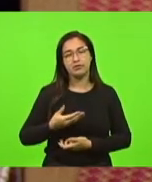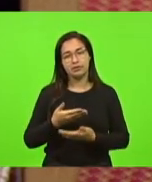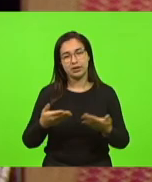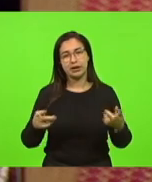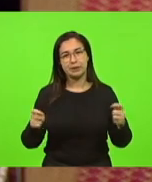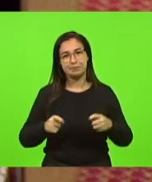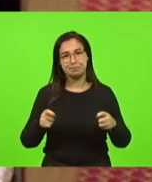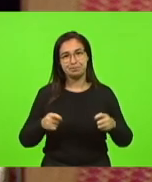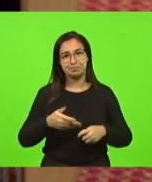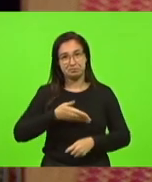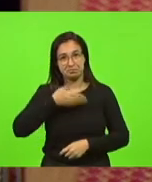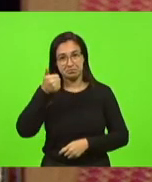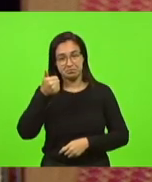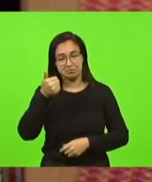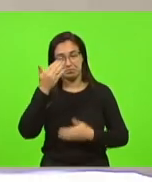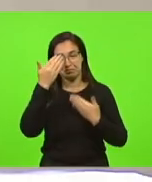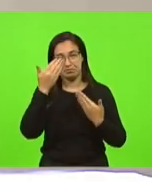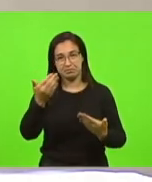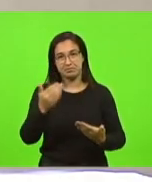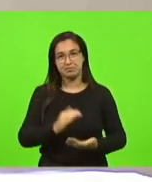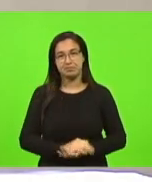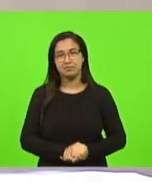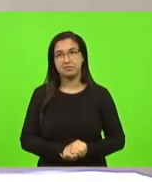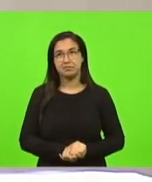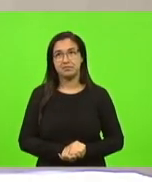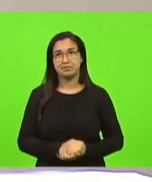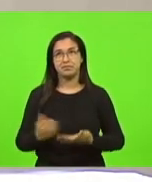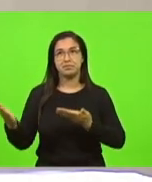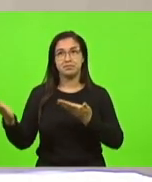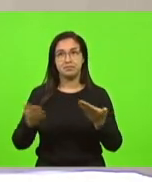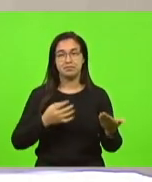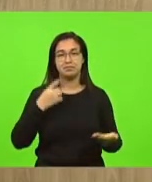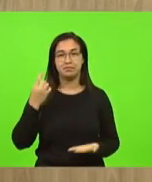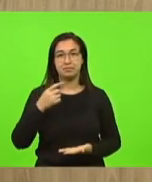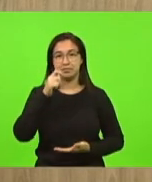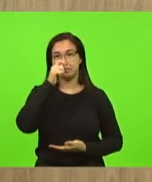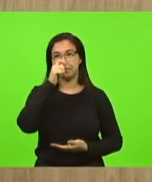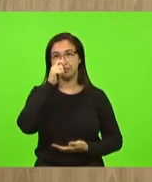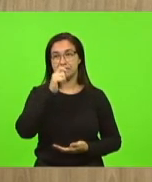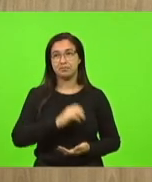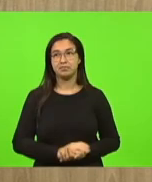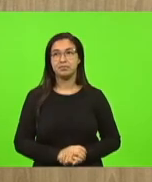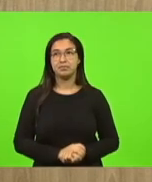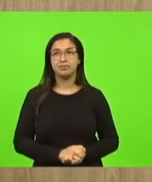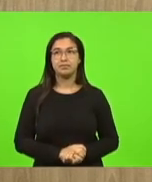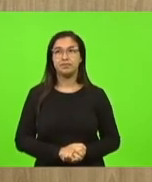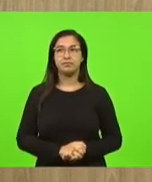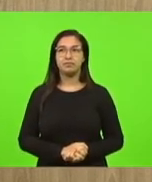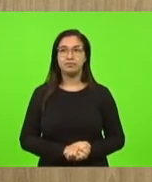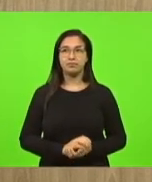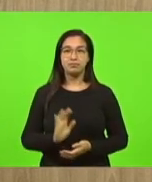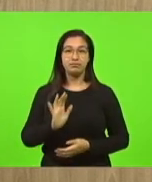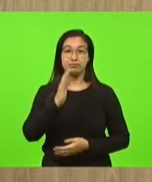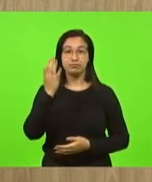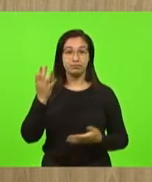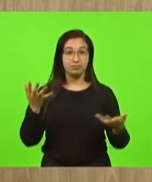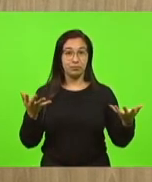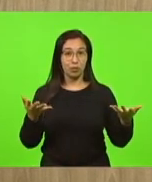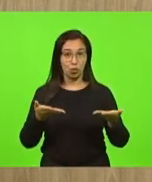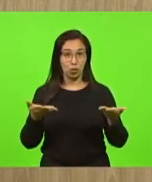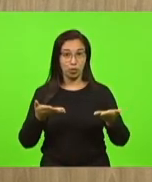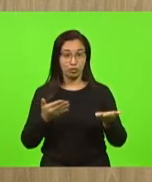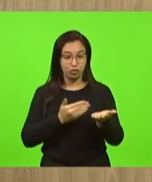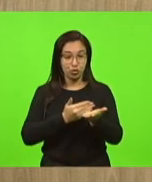Obrigado, senhor presidente. Posso discutir a matéria com a palavra, deputado João Amin. Bom, o que aconteceu hoje no início dessa